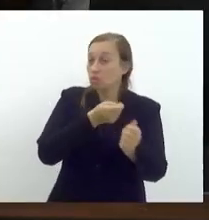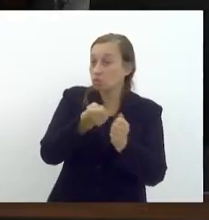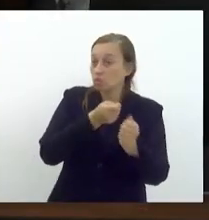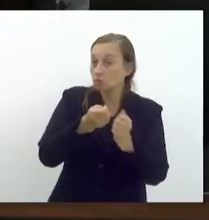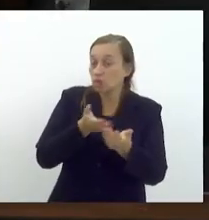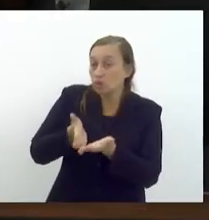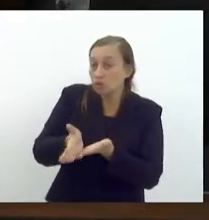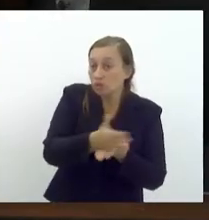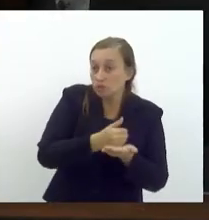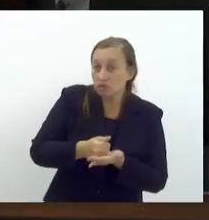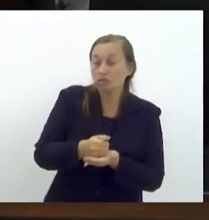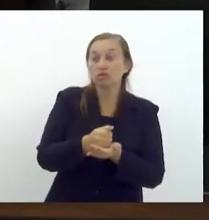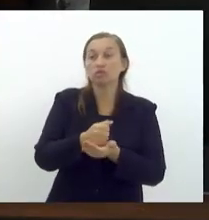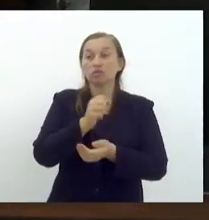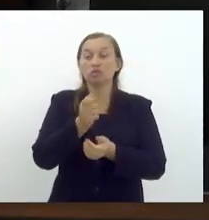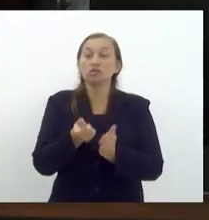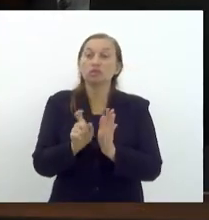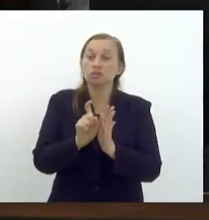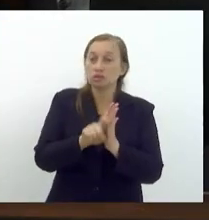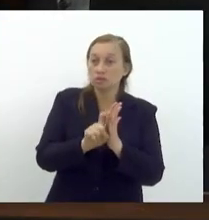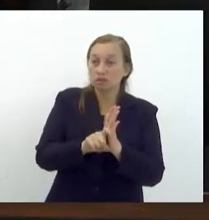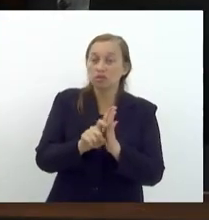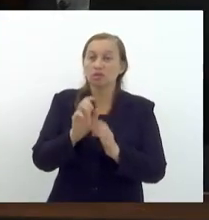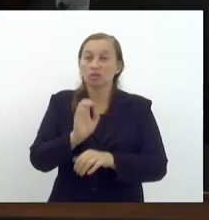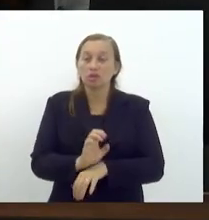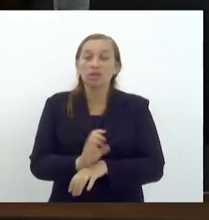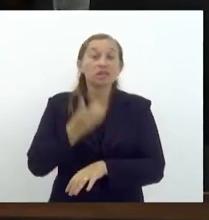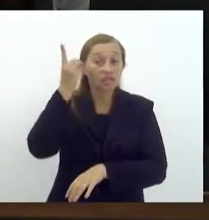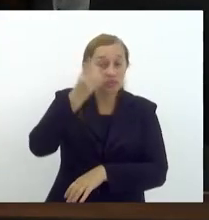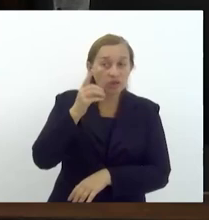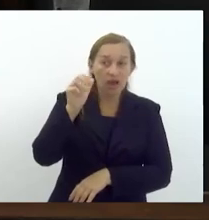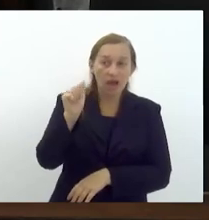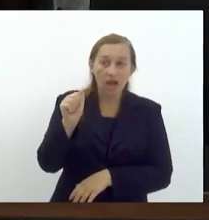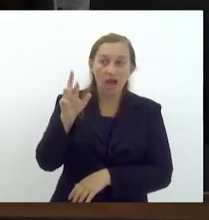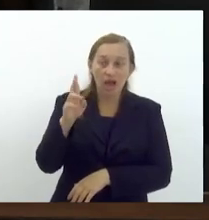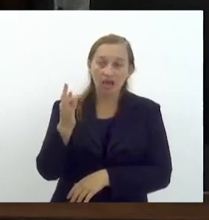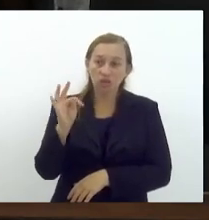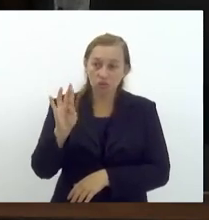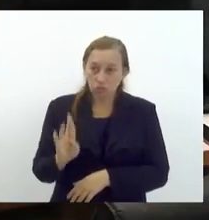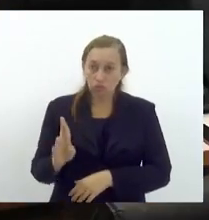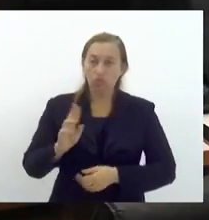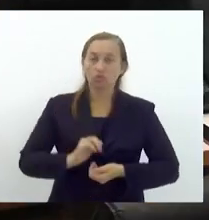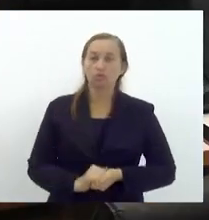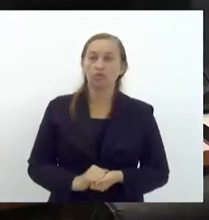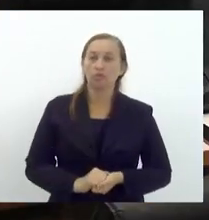arrecadação Estadual fiscalização dos tributos estaduais Deputado Arthur Monteiro